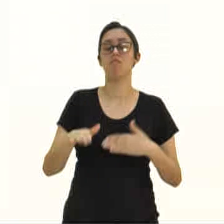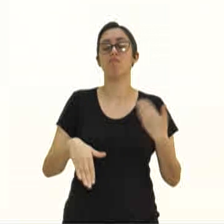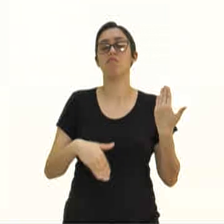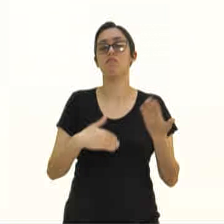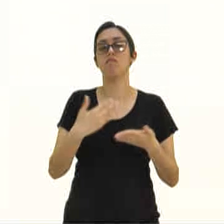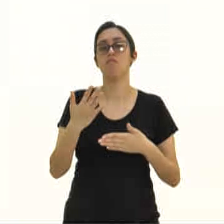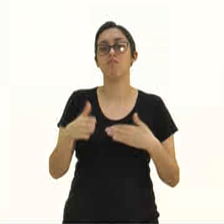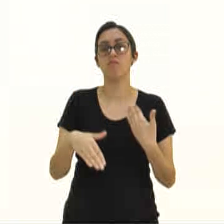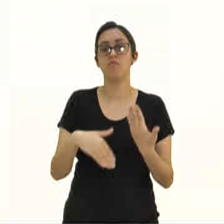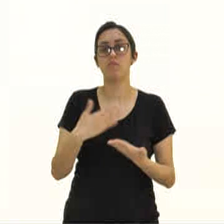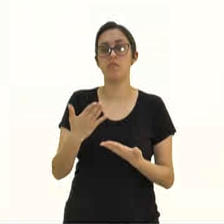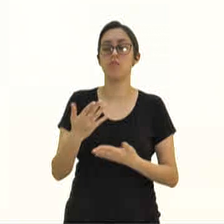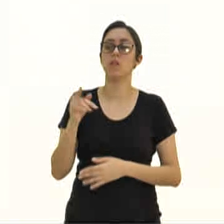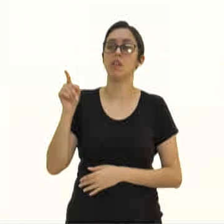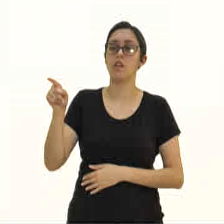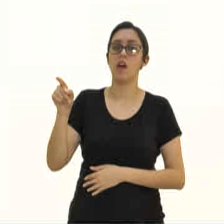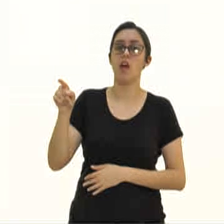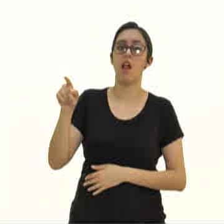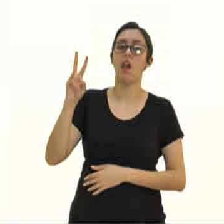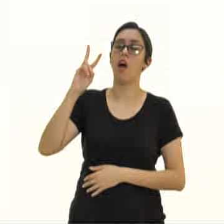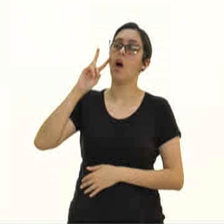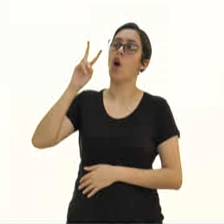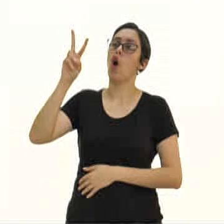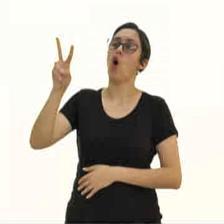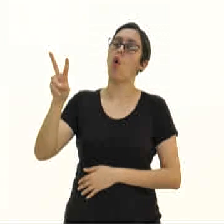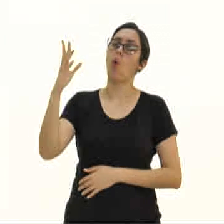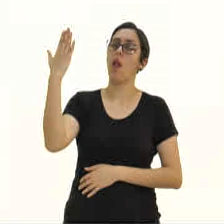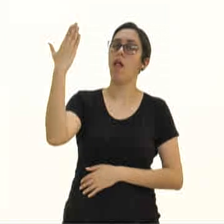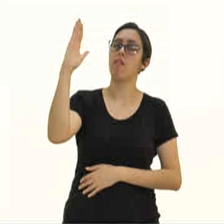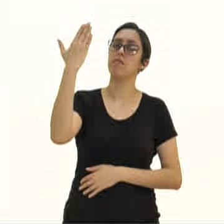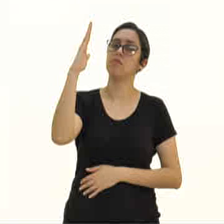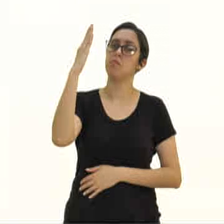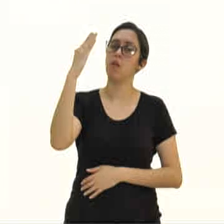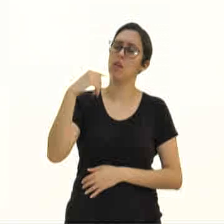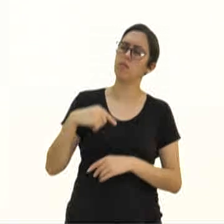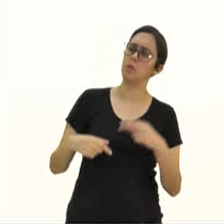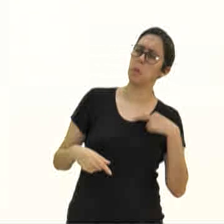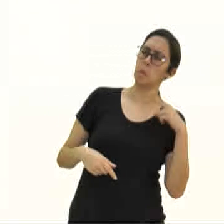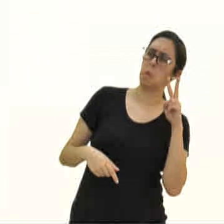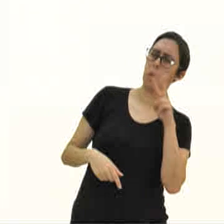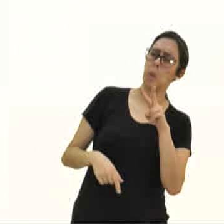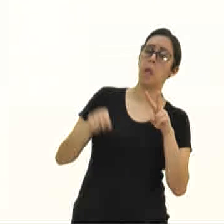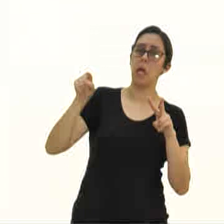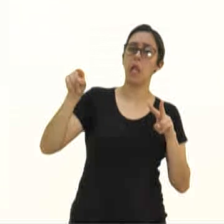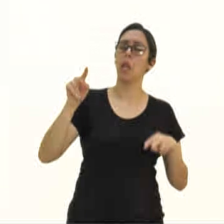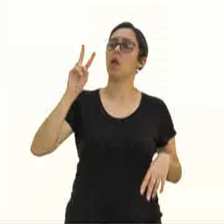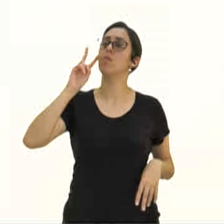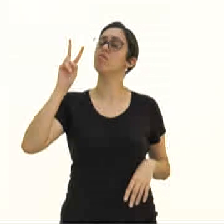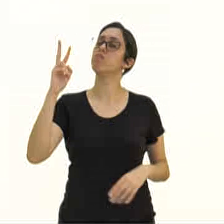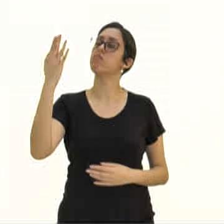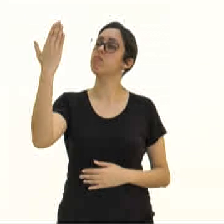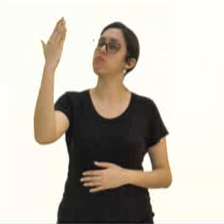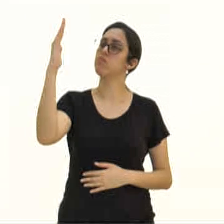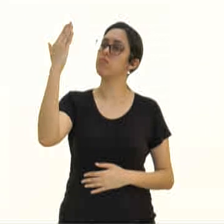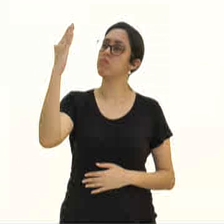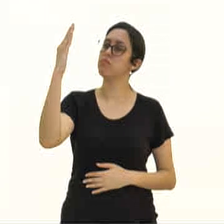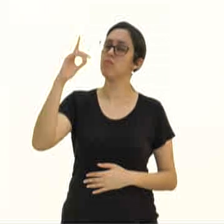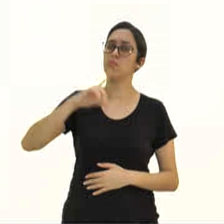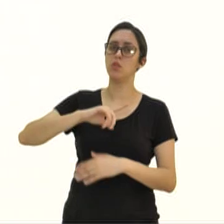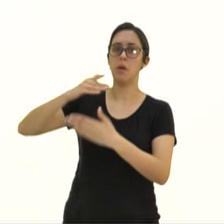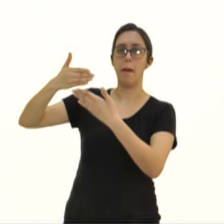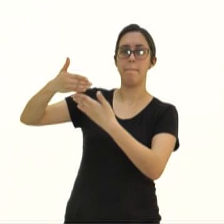a vista pelo espelho que ficava por cima do canapé, falou de 2 gravuras que pendiam da